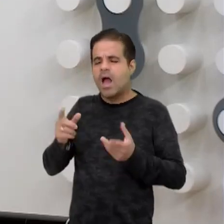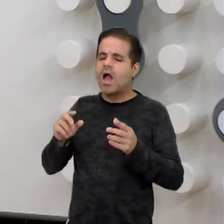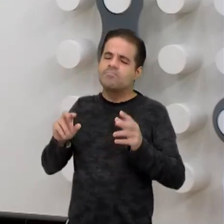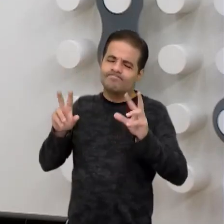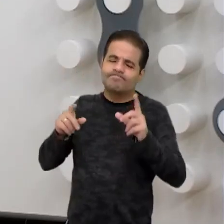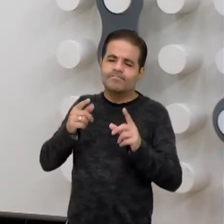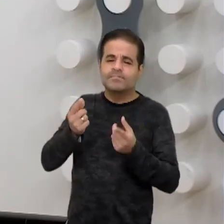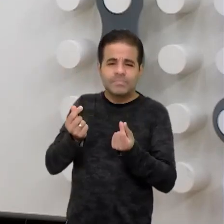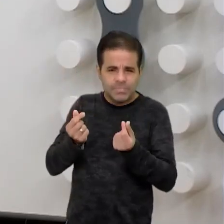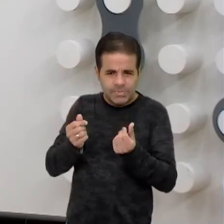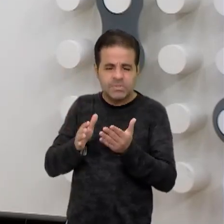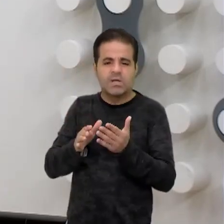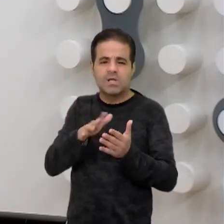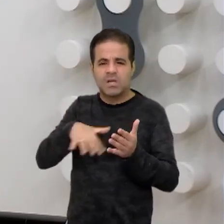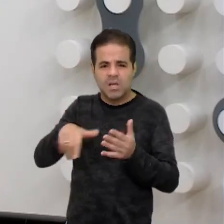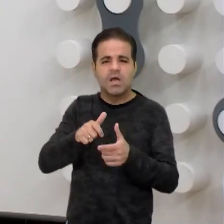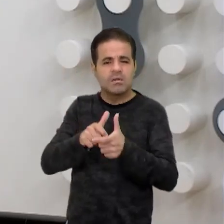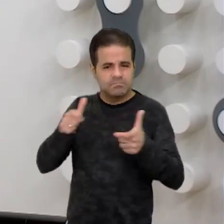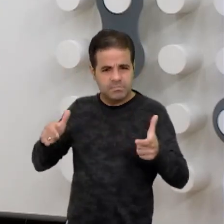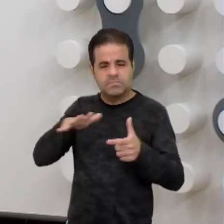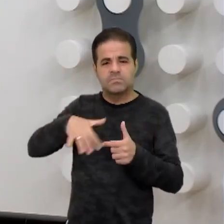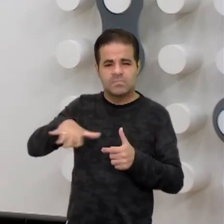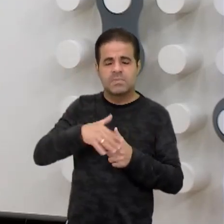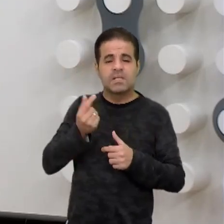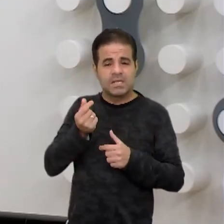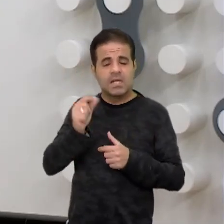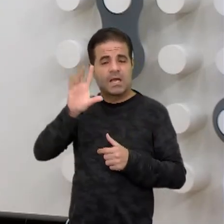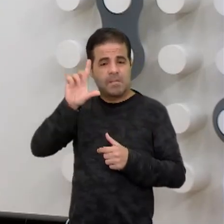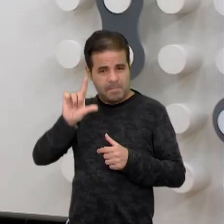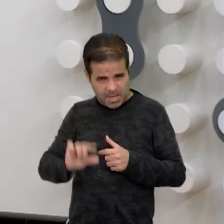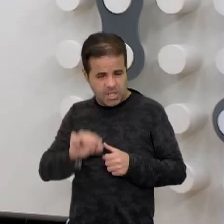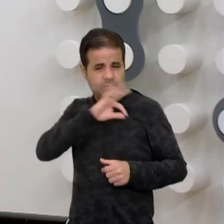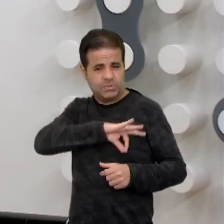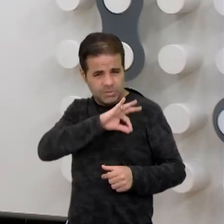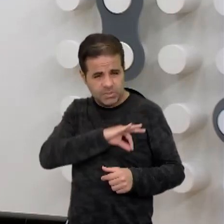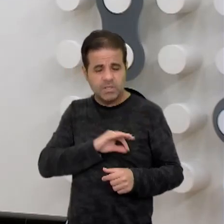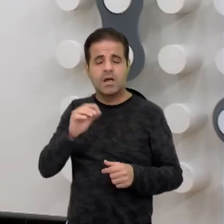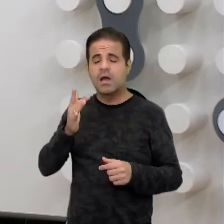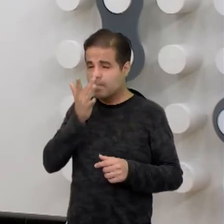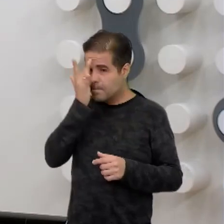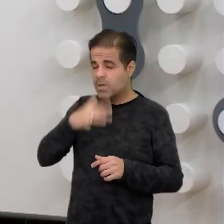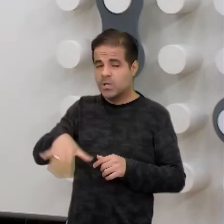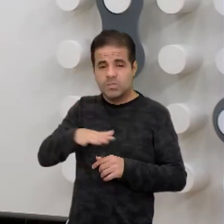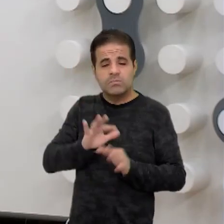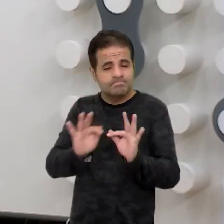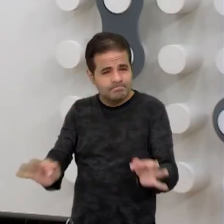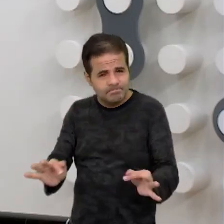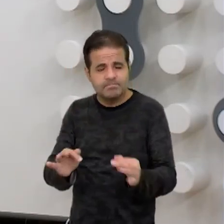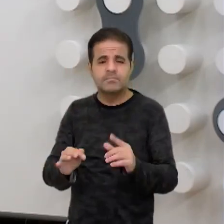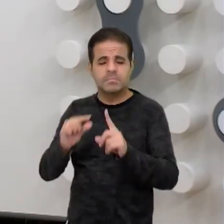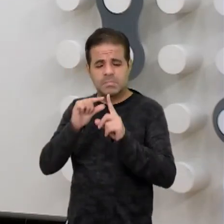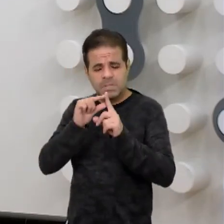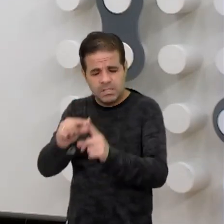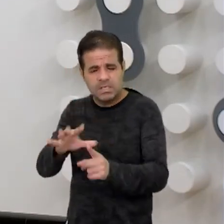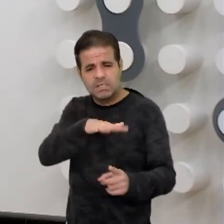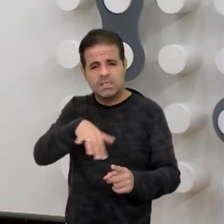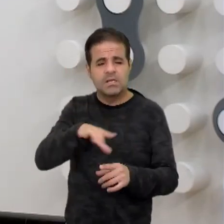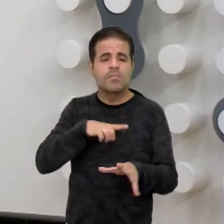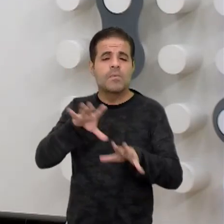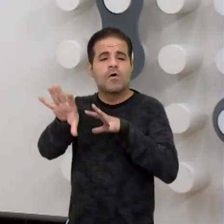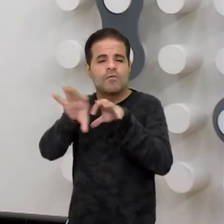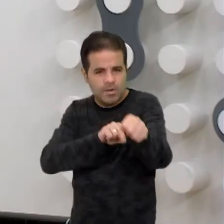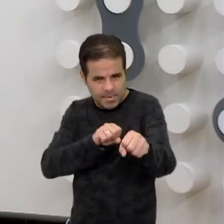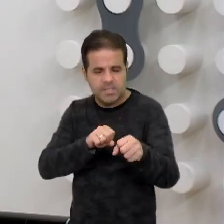socioeconômico majoritário do bairro é de baixa renda, né? E essas pessoas, elas têm ali toda uma